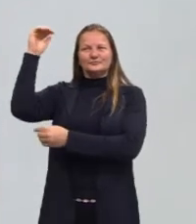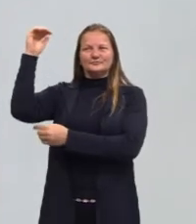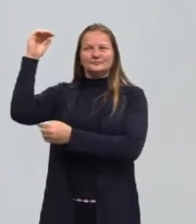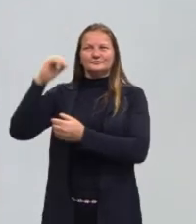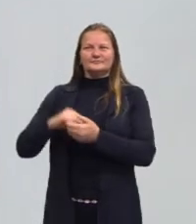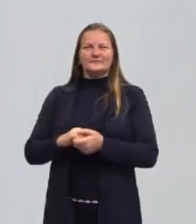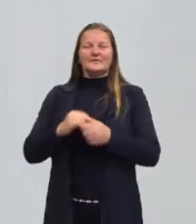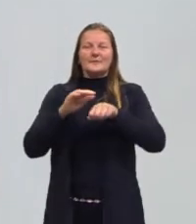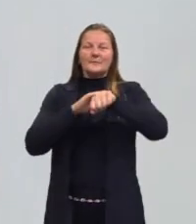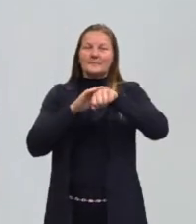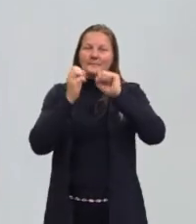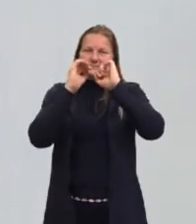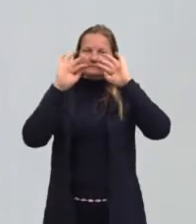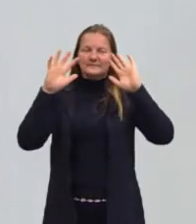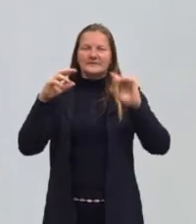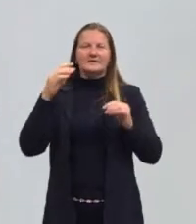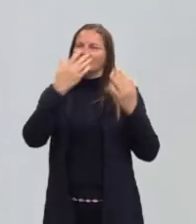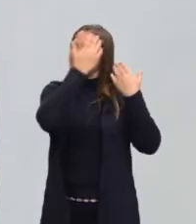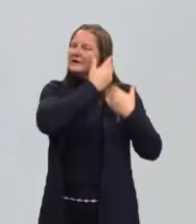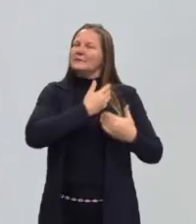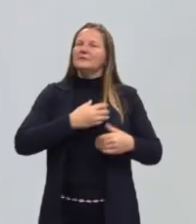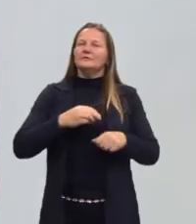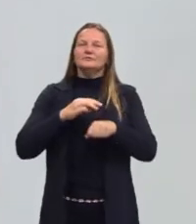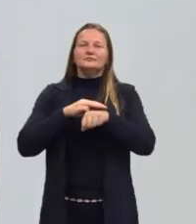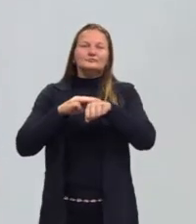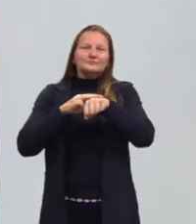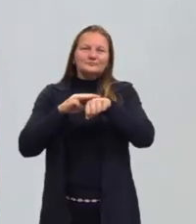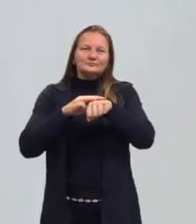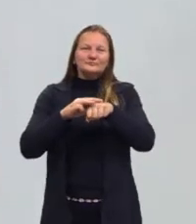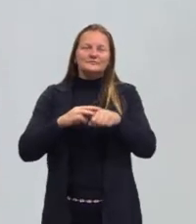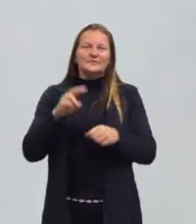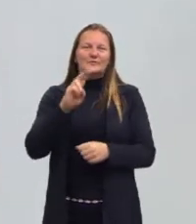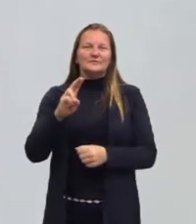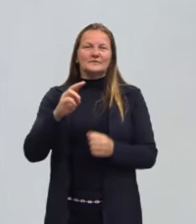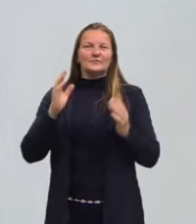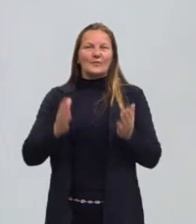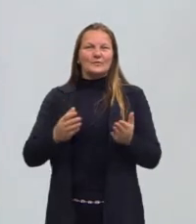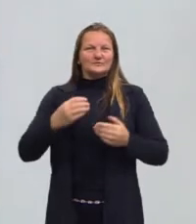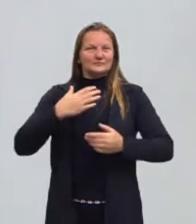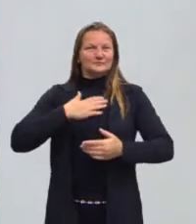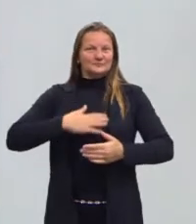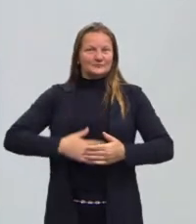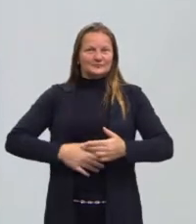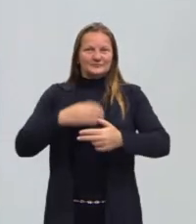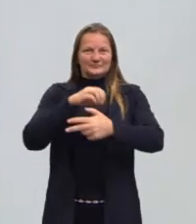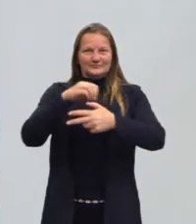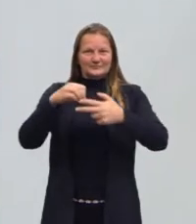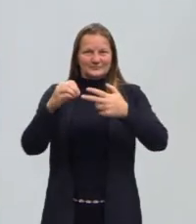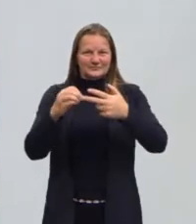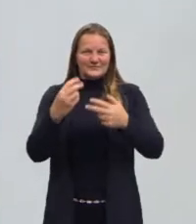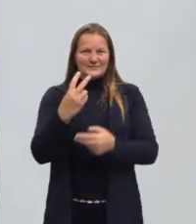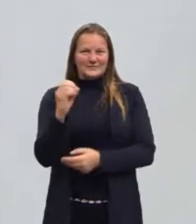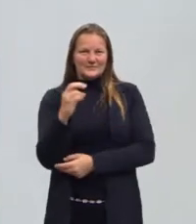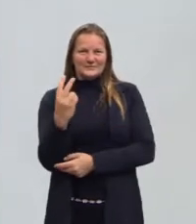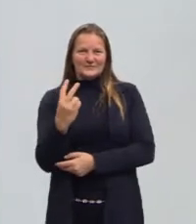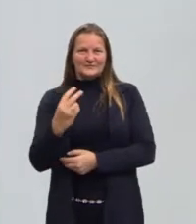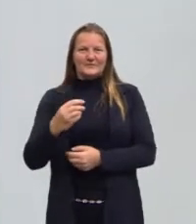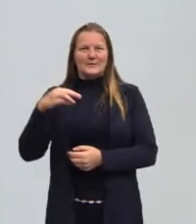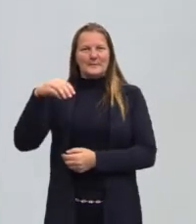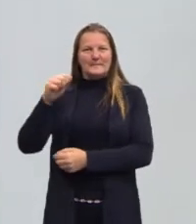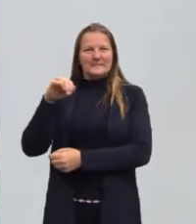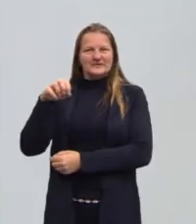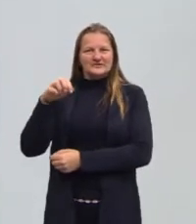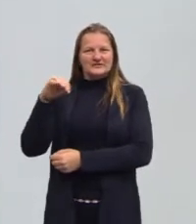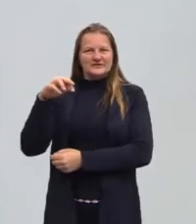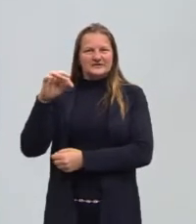pele clara cabelos e olhos castanhos eu tô usando hoje a camiseta do projeto para Enem 2022 na cor Magenta